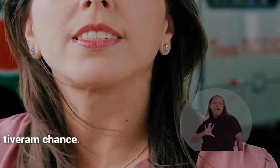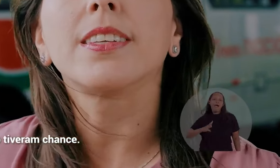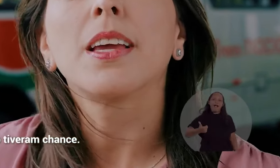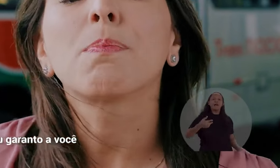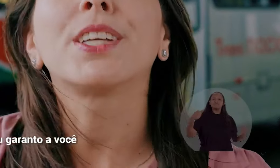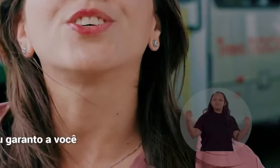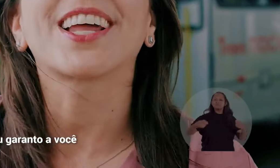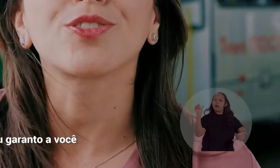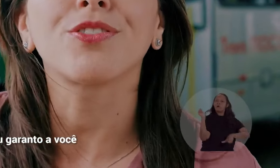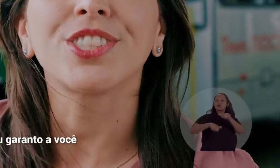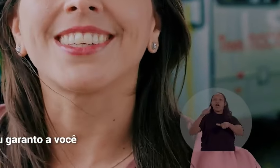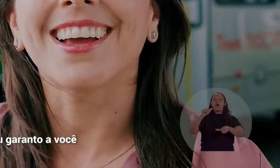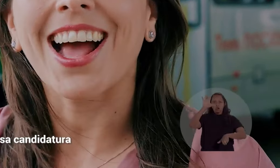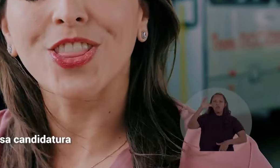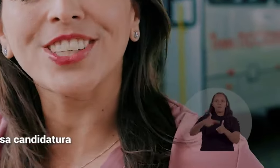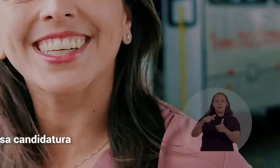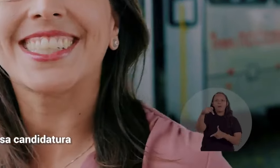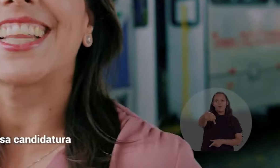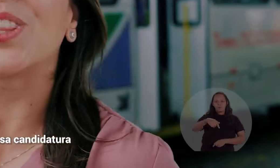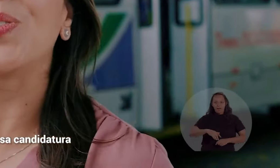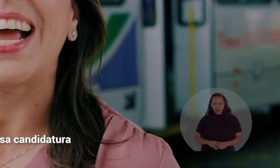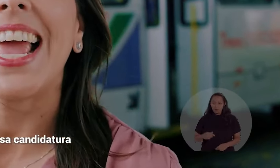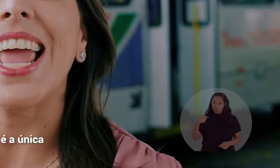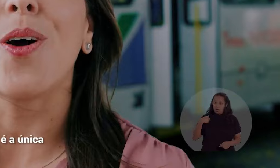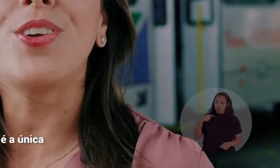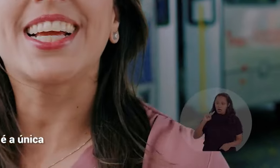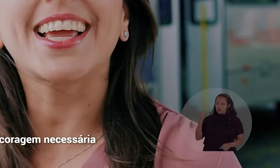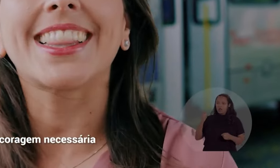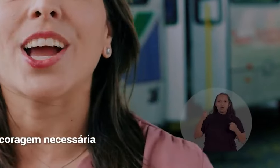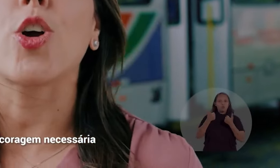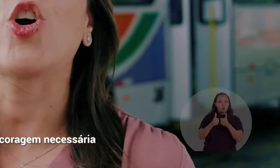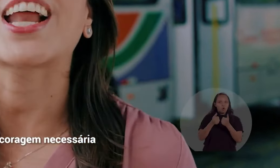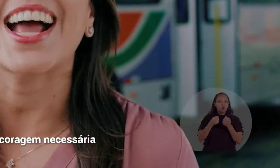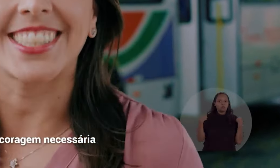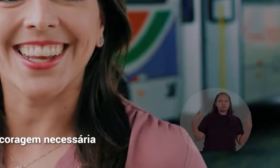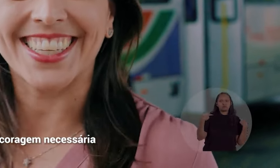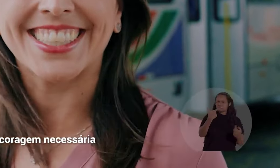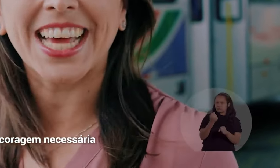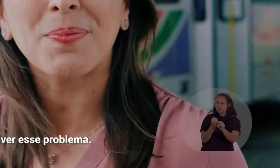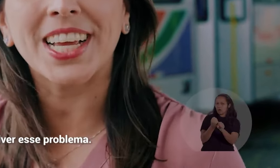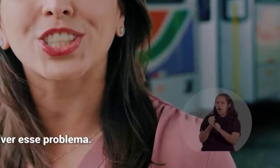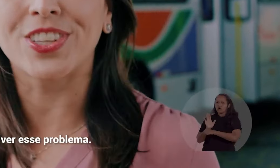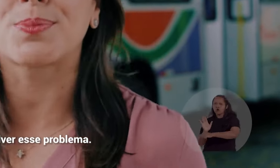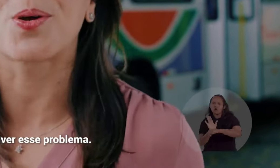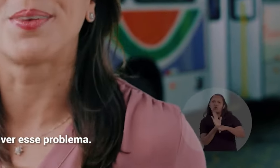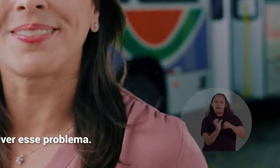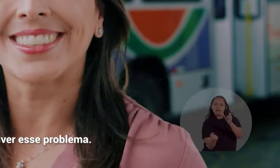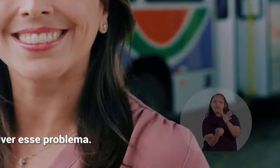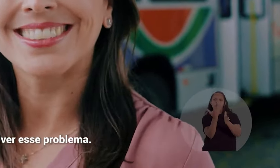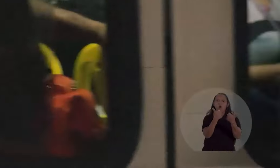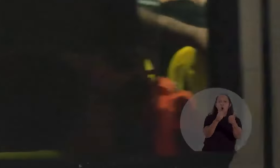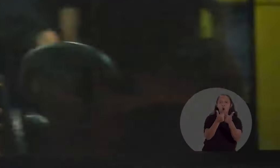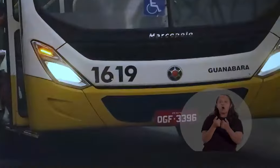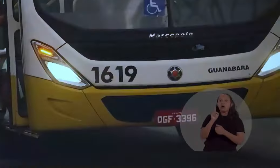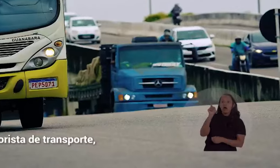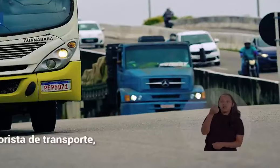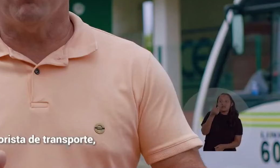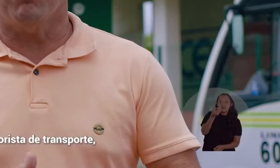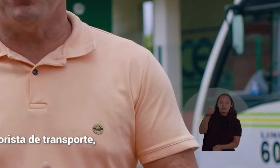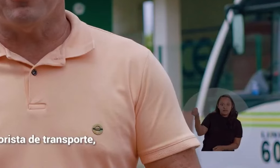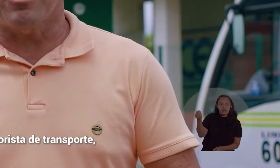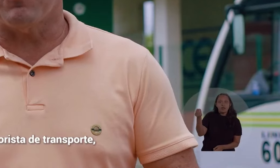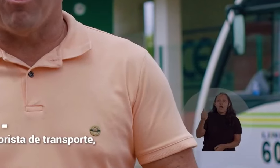tiveram chance. Mas eu garanto a você, a nossa candidatura é a única que tem a coragem necessária para resolver esse problema.